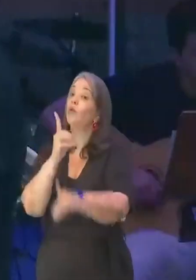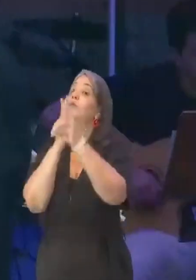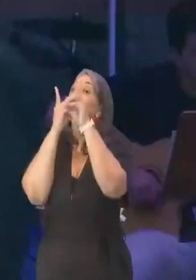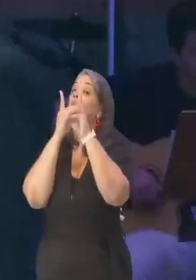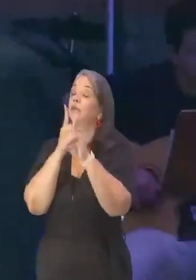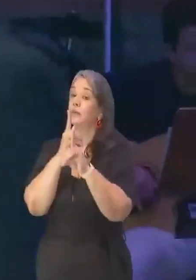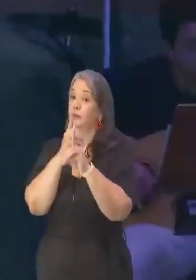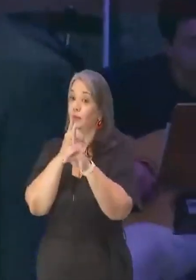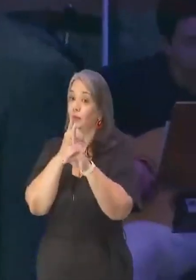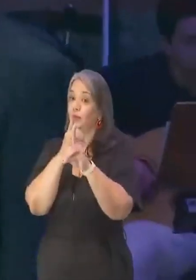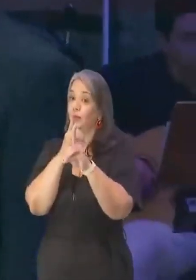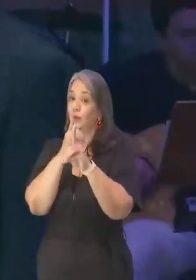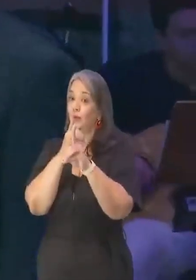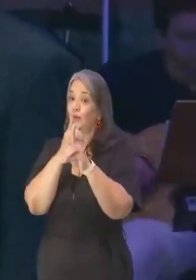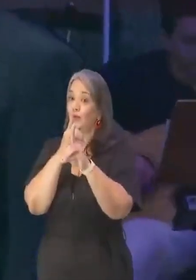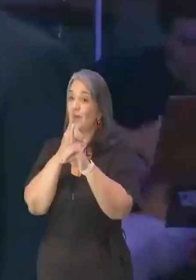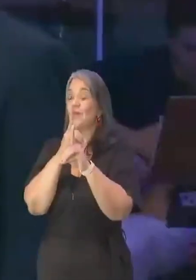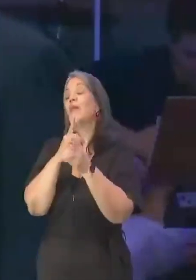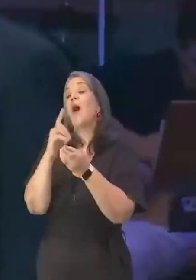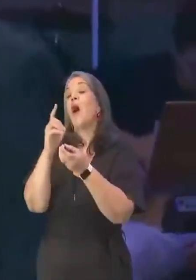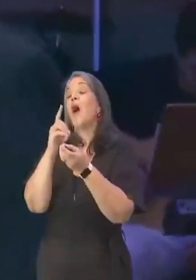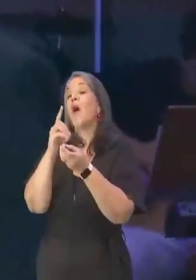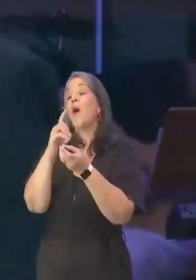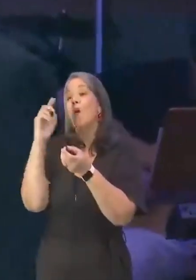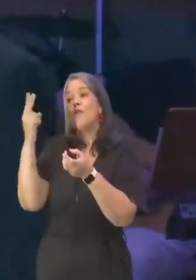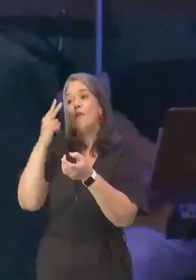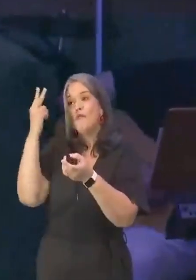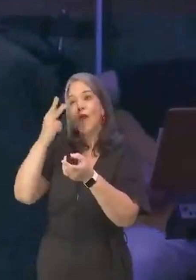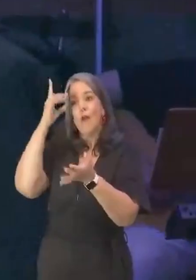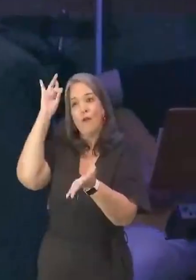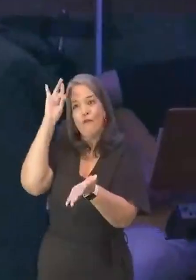que é Jesus Cristo, que é o reino dos céus.